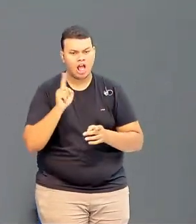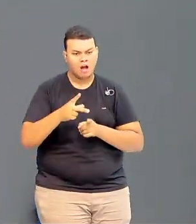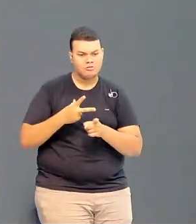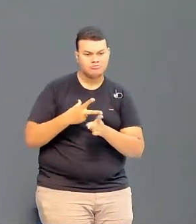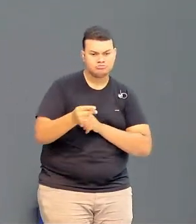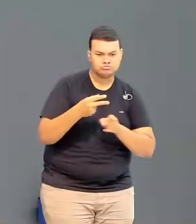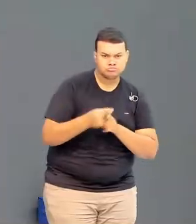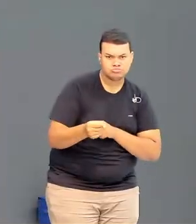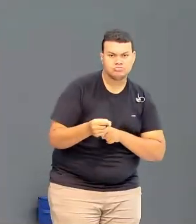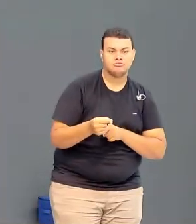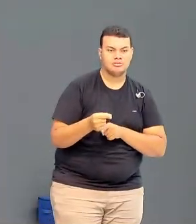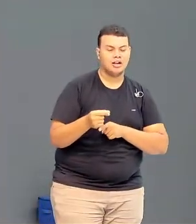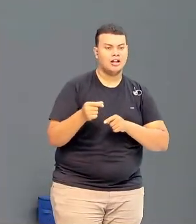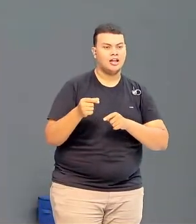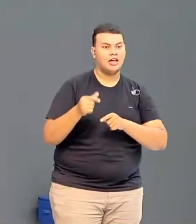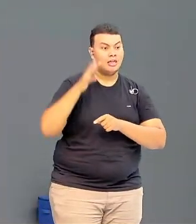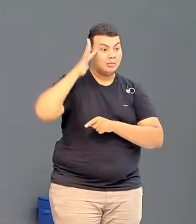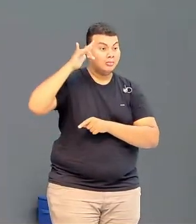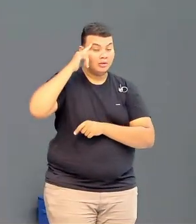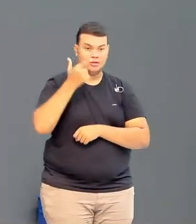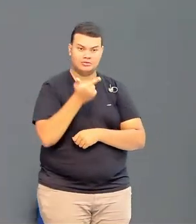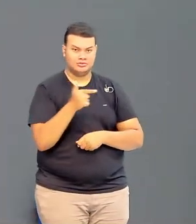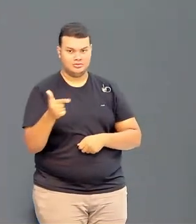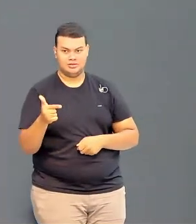destrutivo que a gente não imagina.